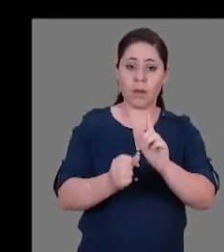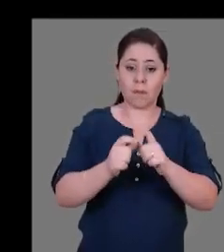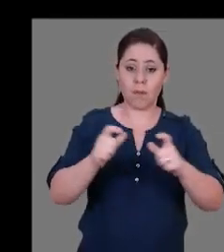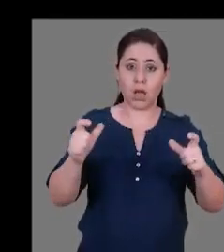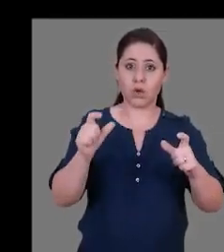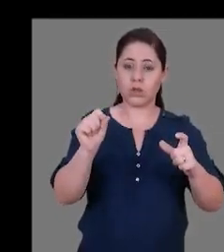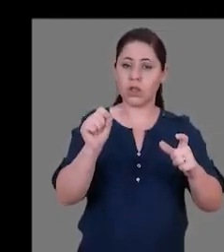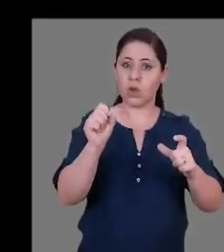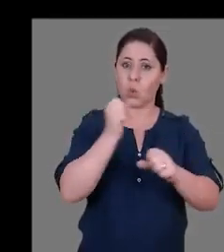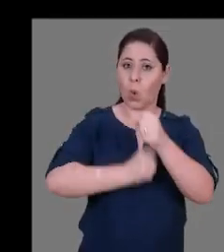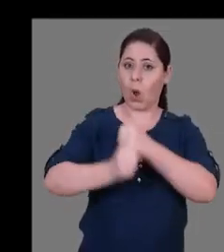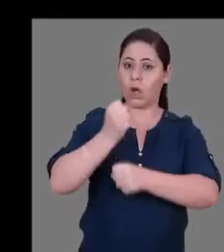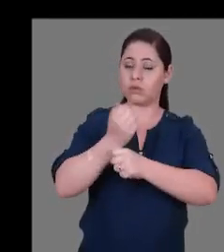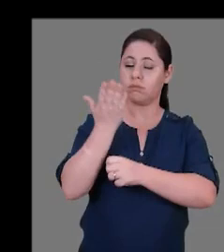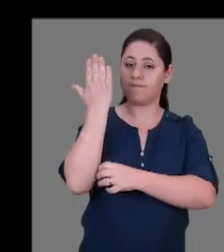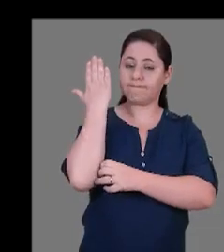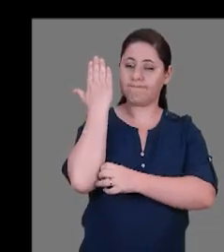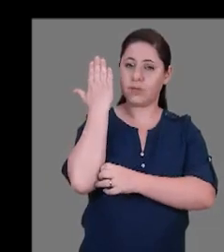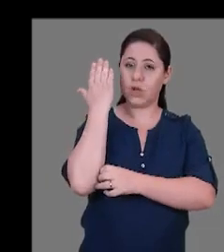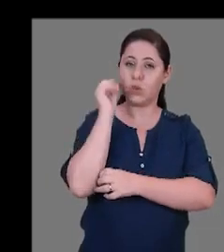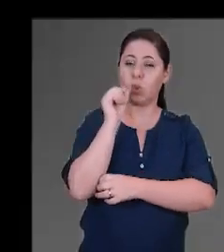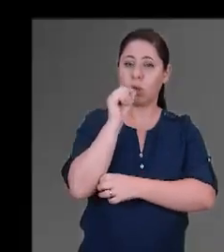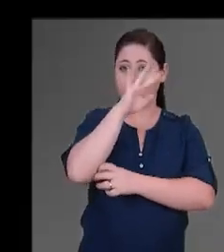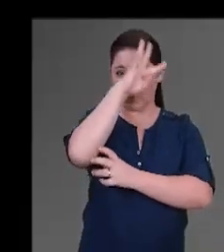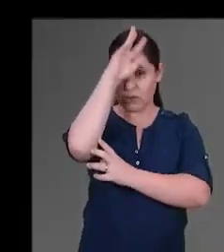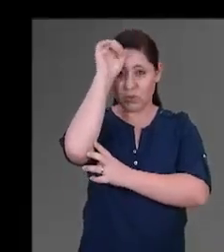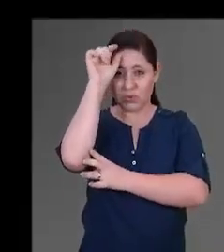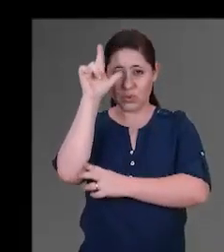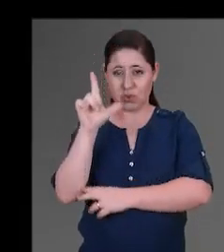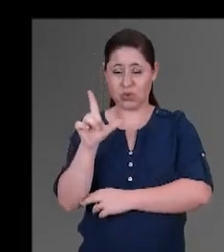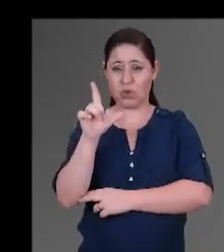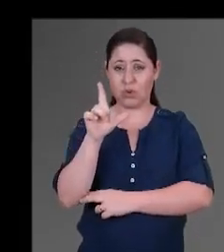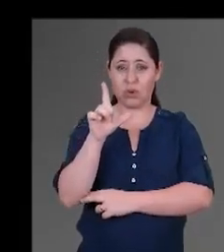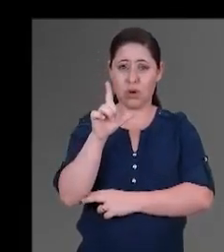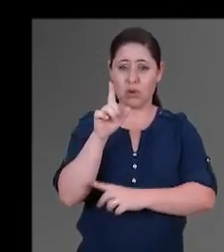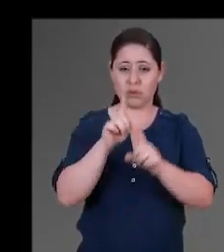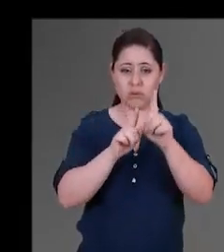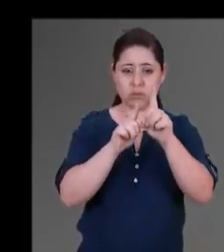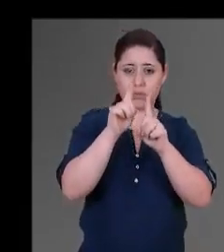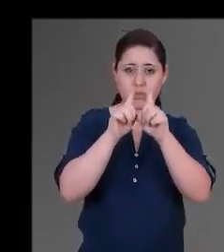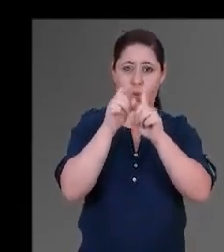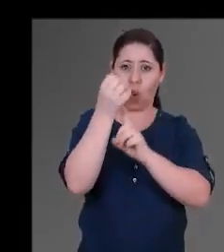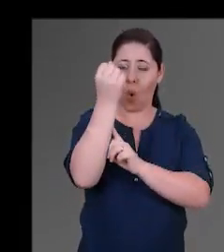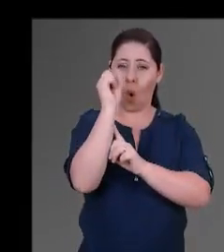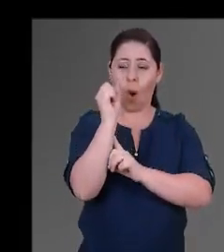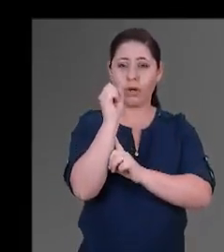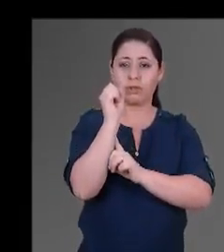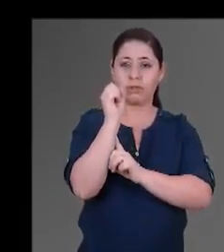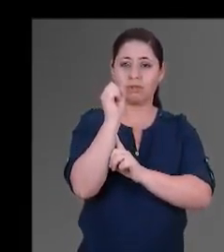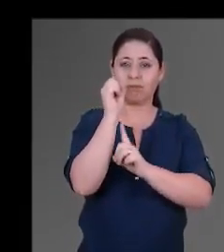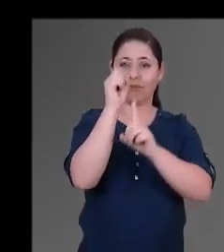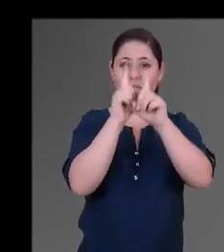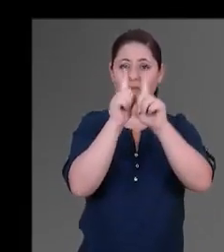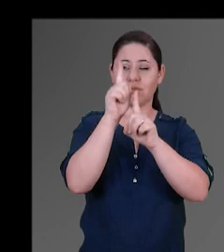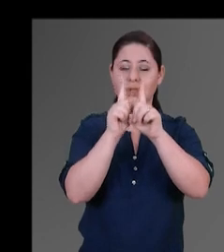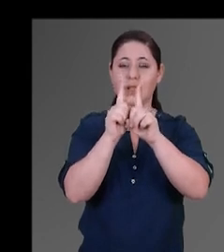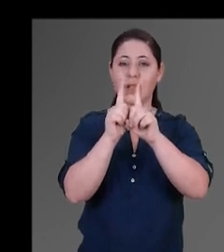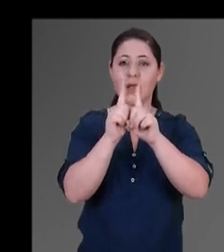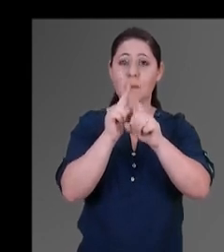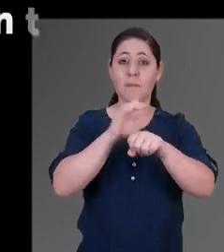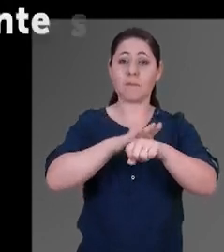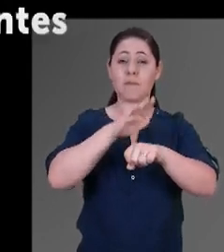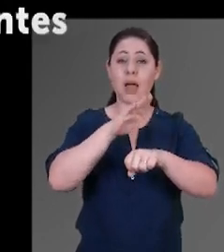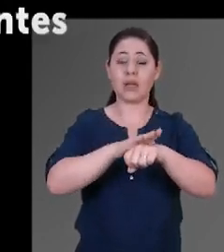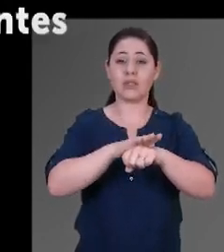329% maior que o mesmo período do ano anterior, com Mato Grosso do Sul figurando entre os 8 primeiros estados